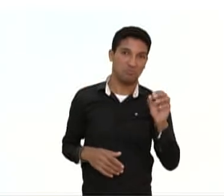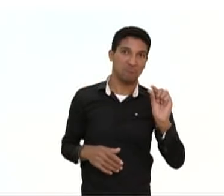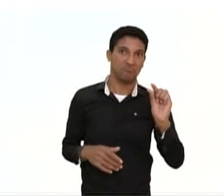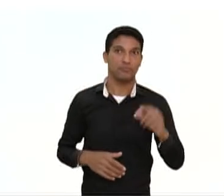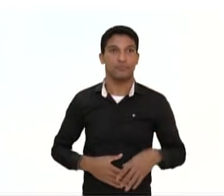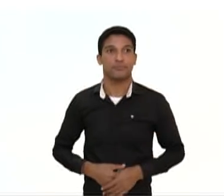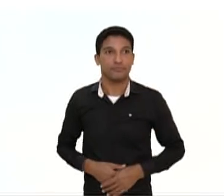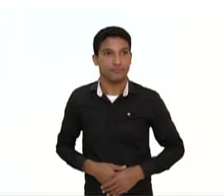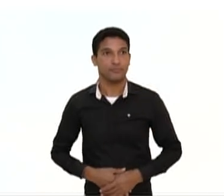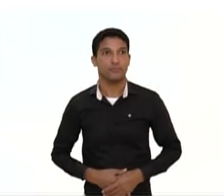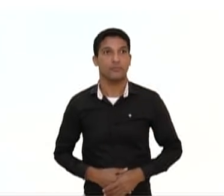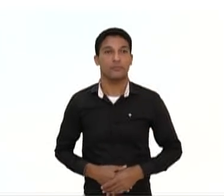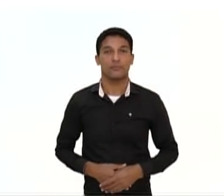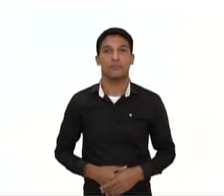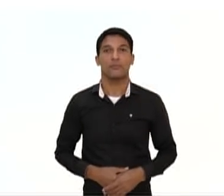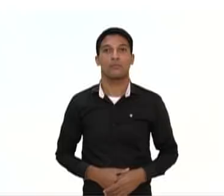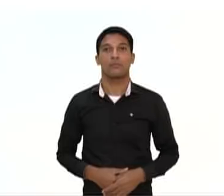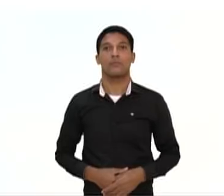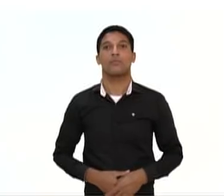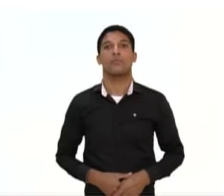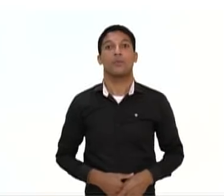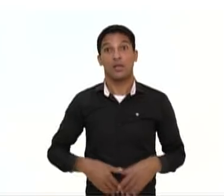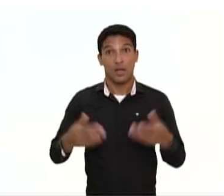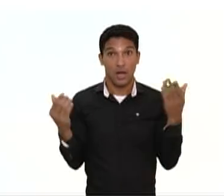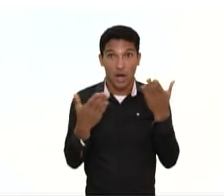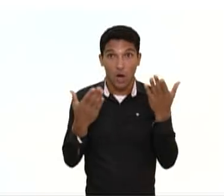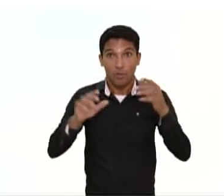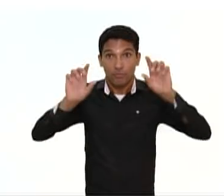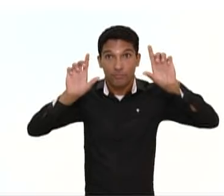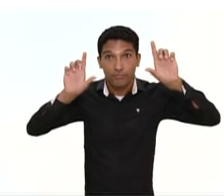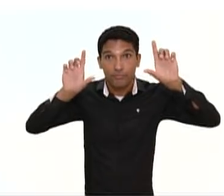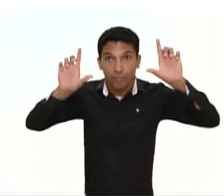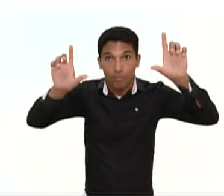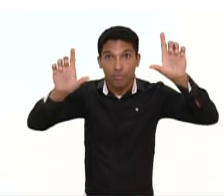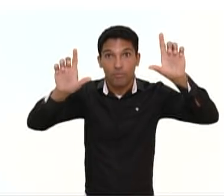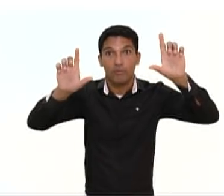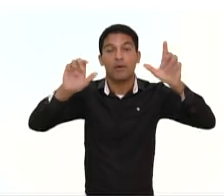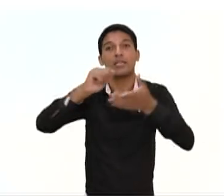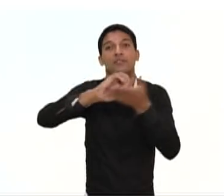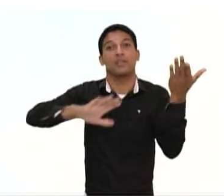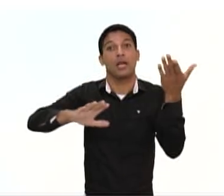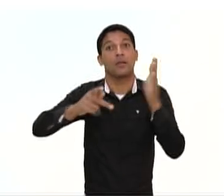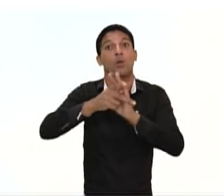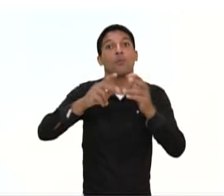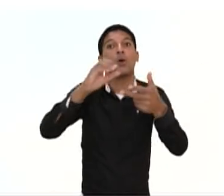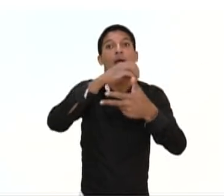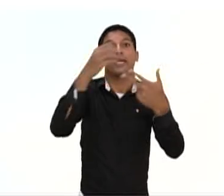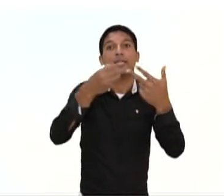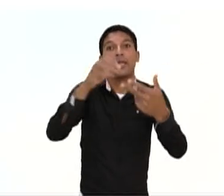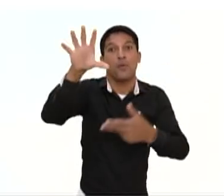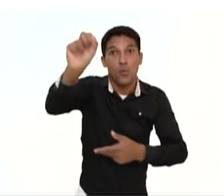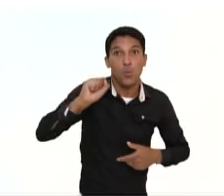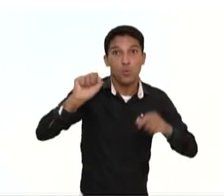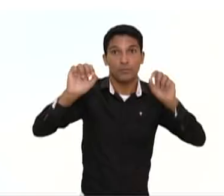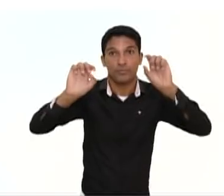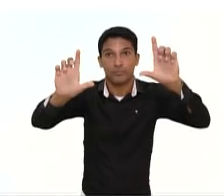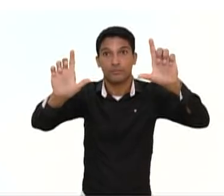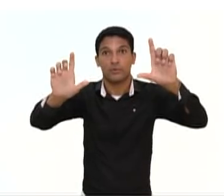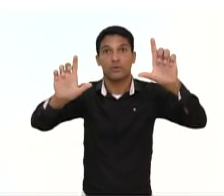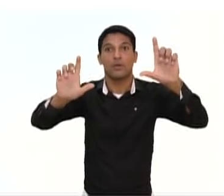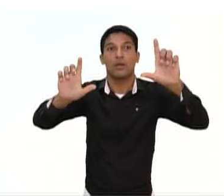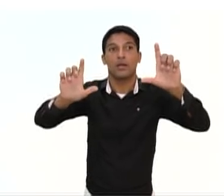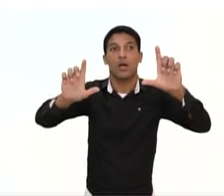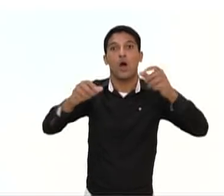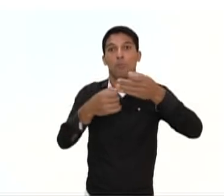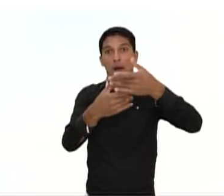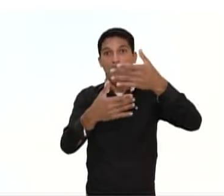é 56,25%. Vou deixar aqui para vocês agora um exercício que eu retirei do Enem, tá? Ele tem um enunciado um pouquinho longo, então vou